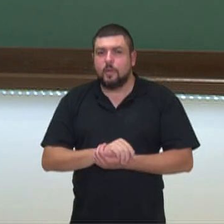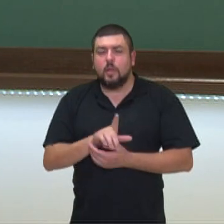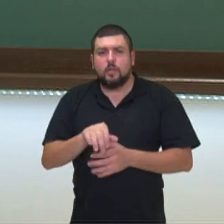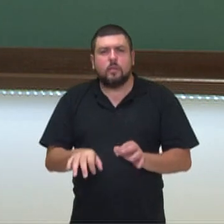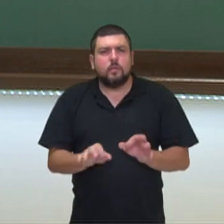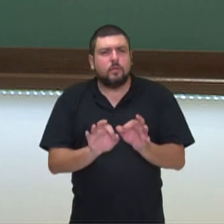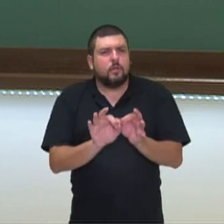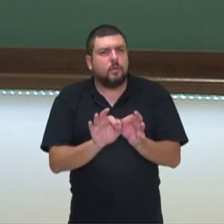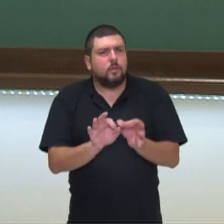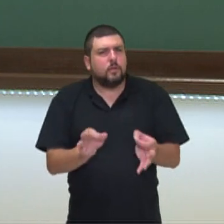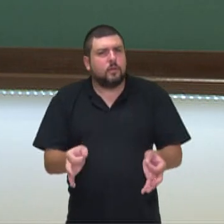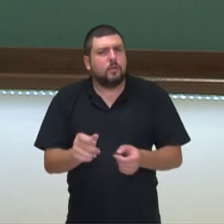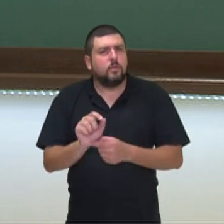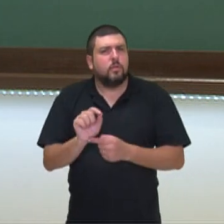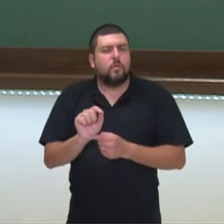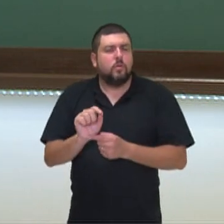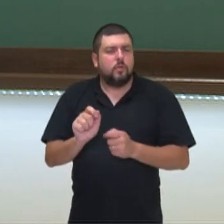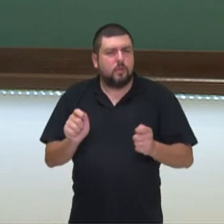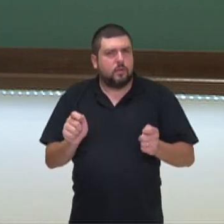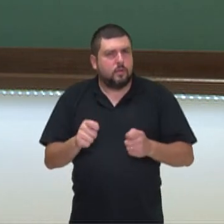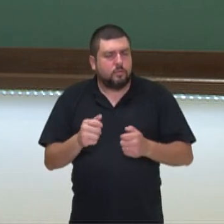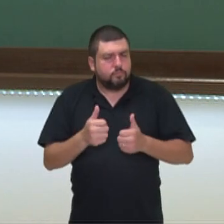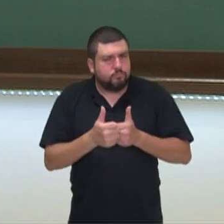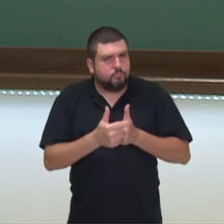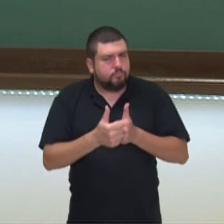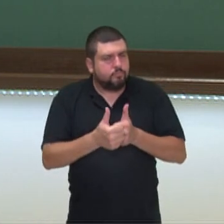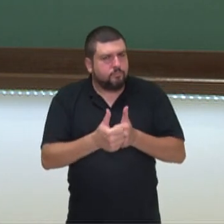mas que pode ser útil em muitas outras ideias. Confere comigo.